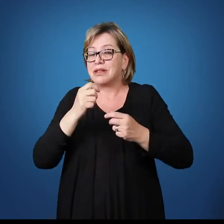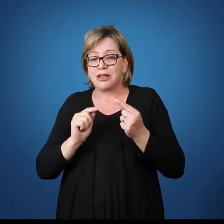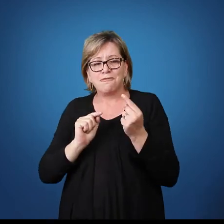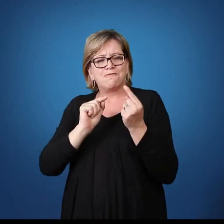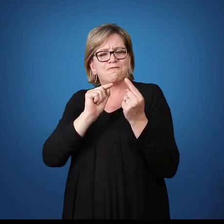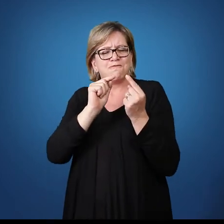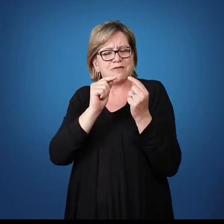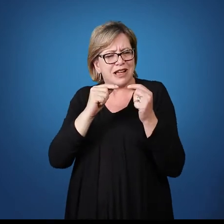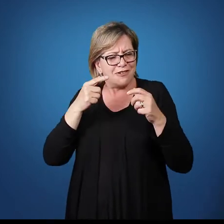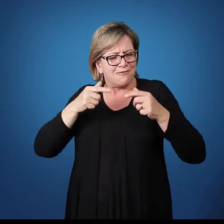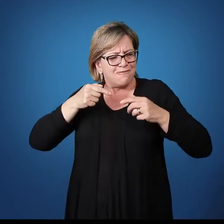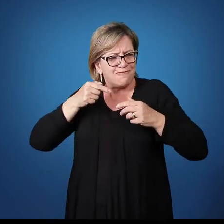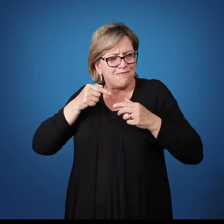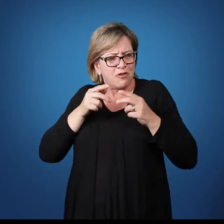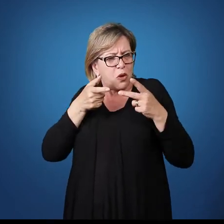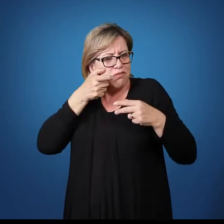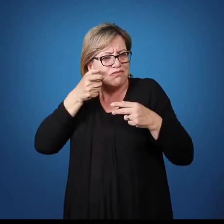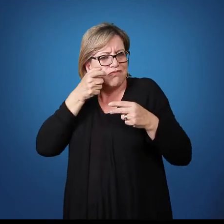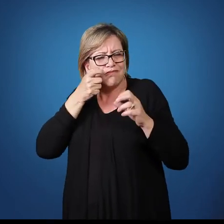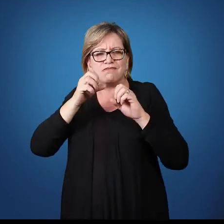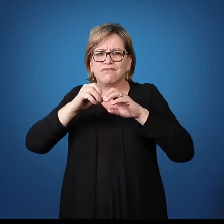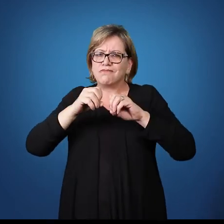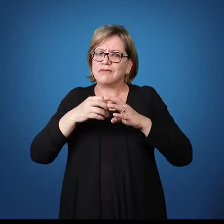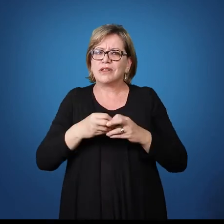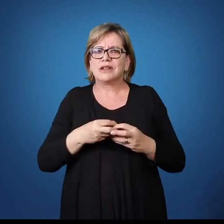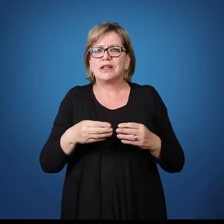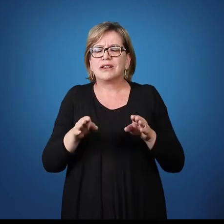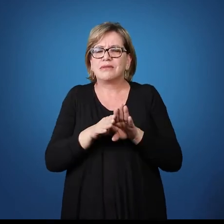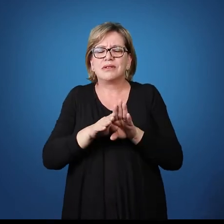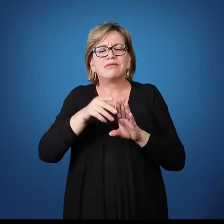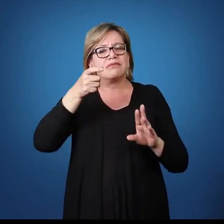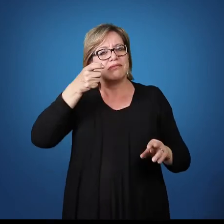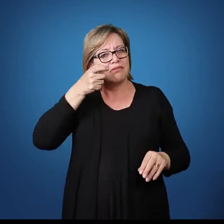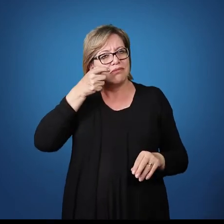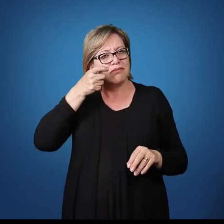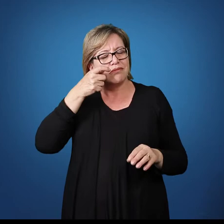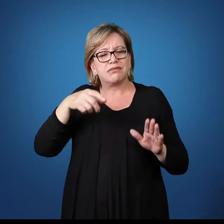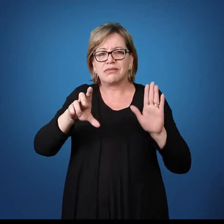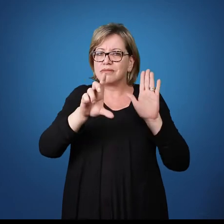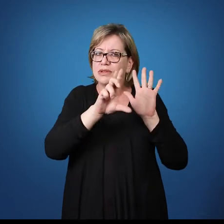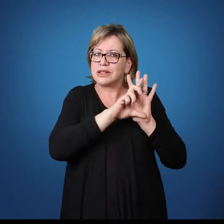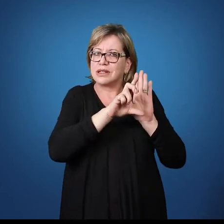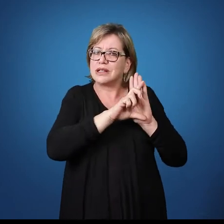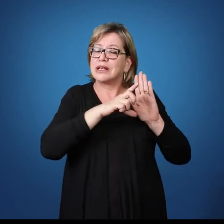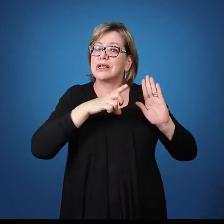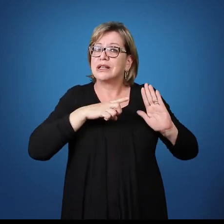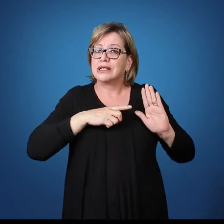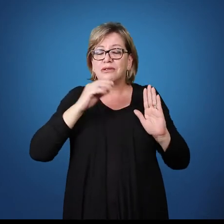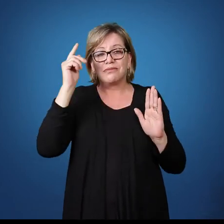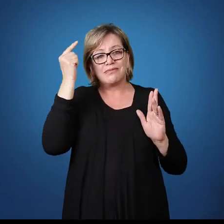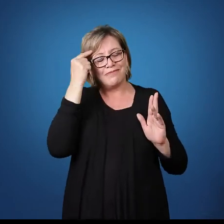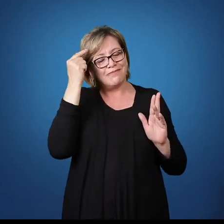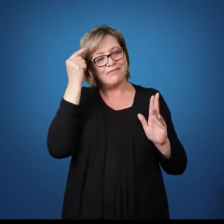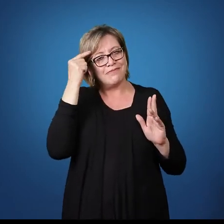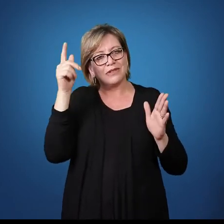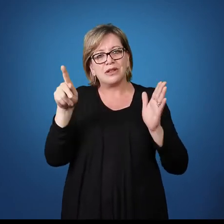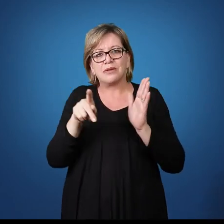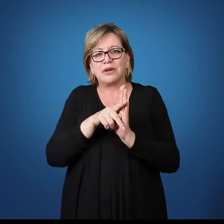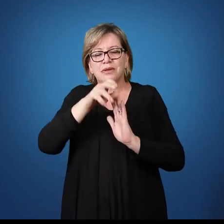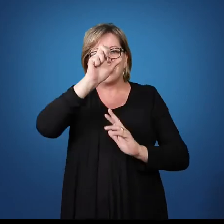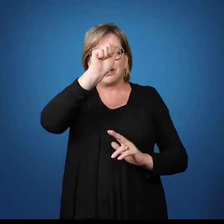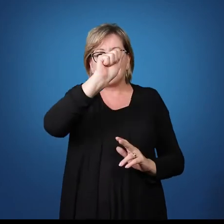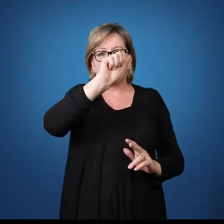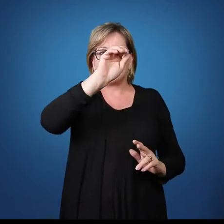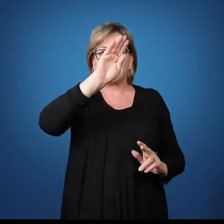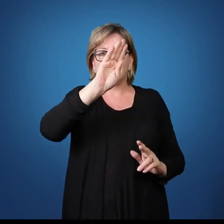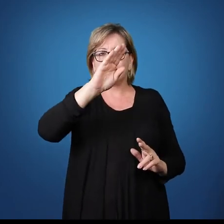ano. Nós observamos também a partir dessa legislação que tem-se uma concepção de